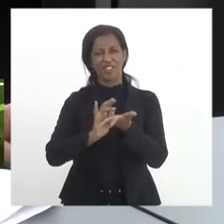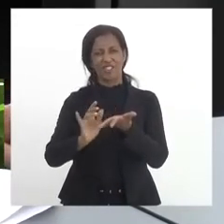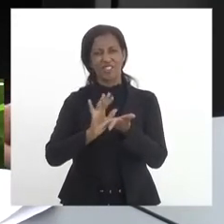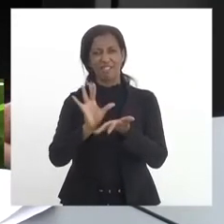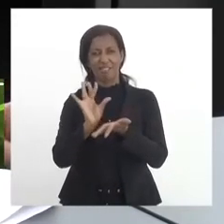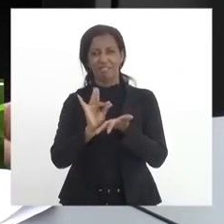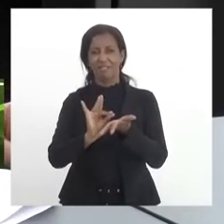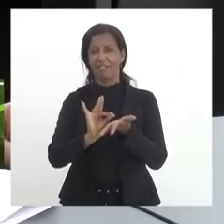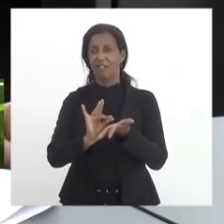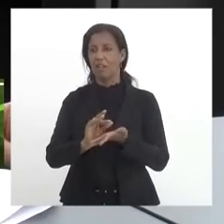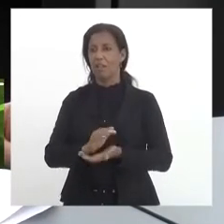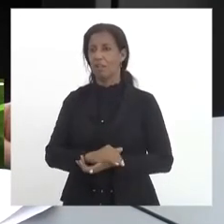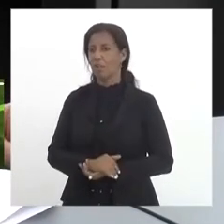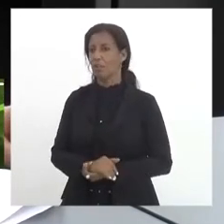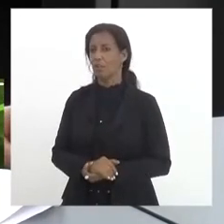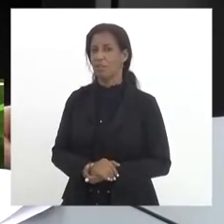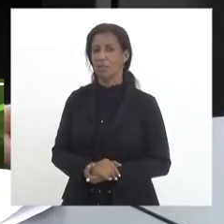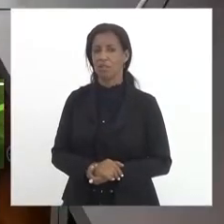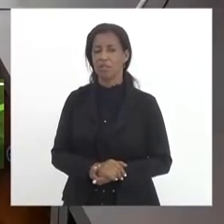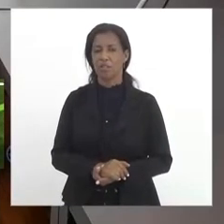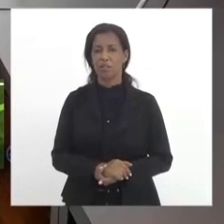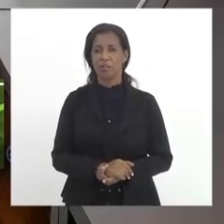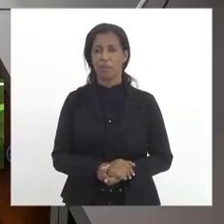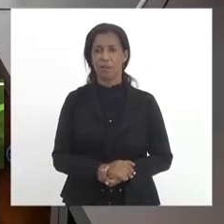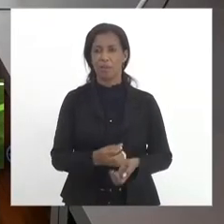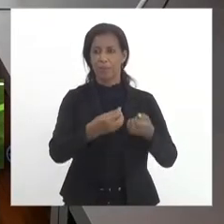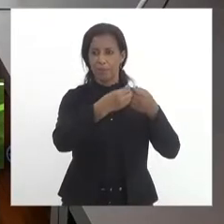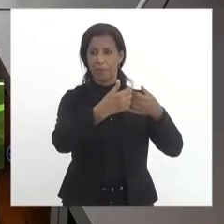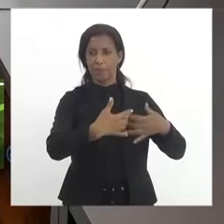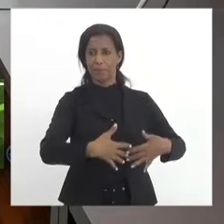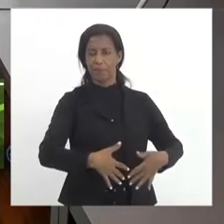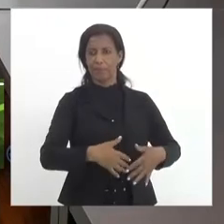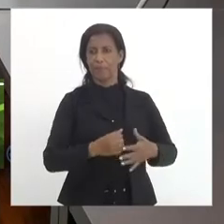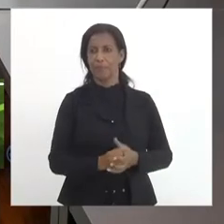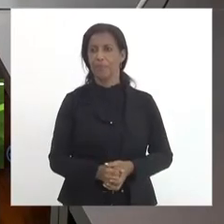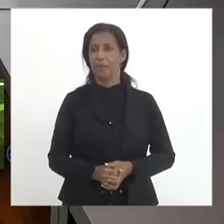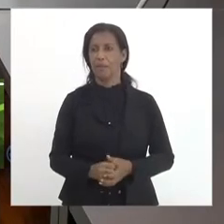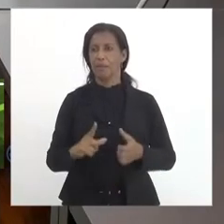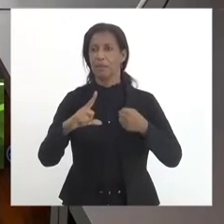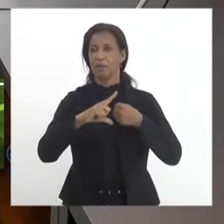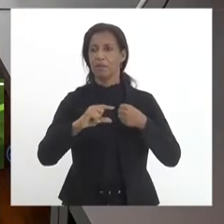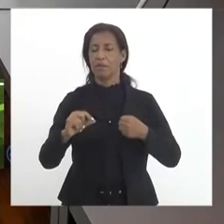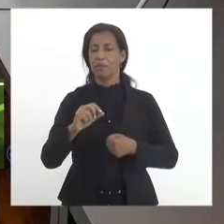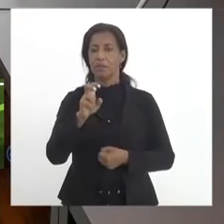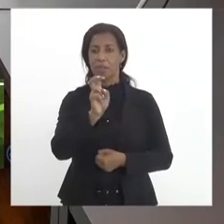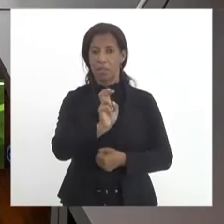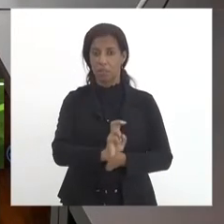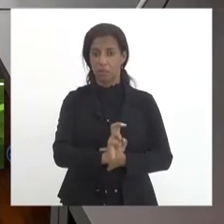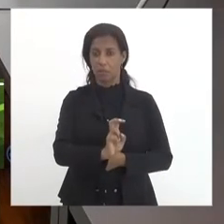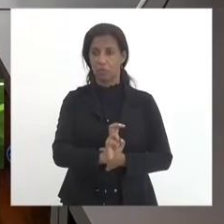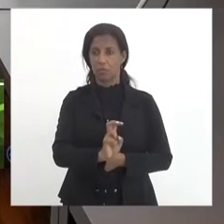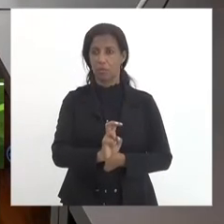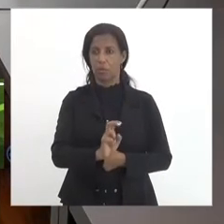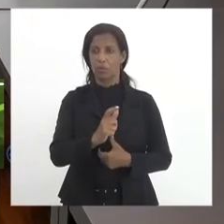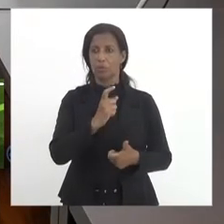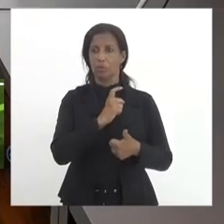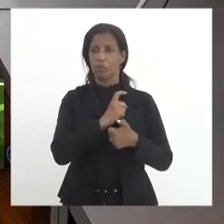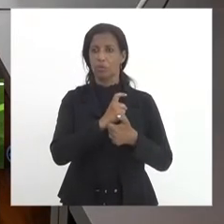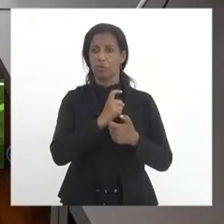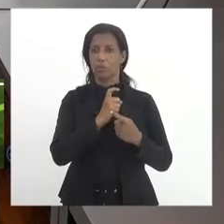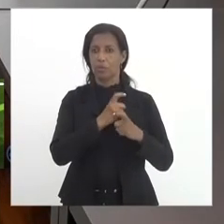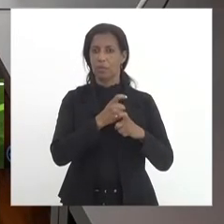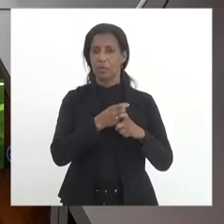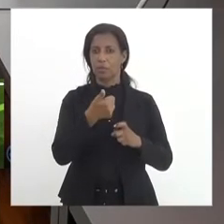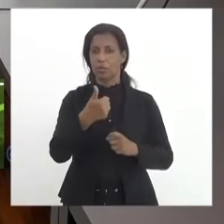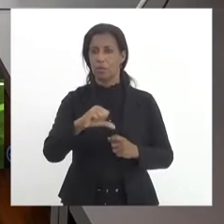só tem razão. Então, tá okay. Desculpe. E a prejudicabilidade está no artigo 5º do inciso 19. Não,